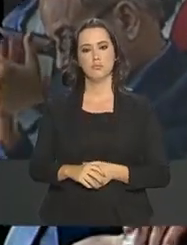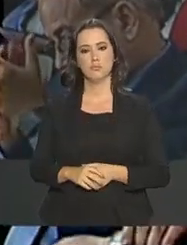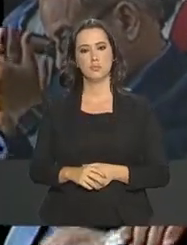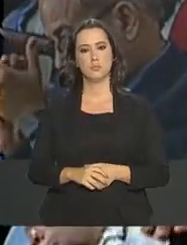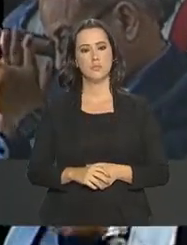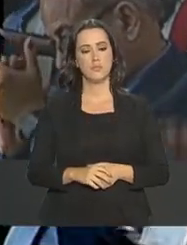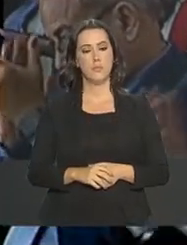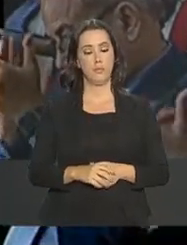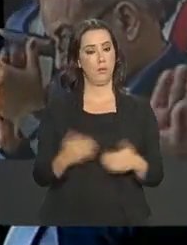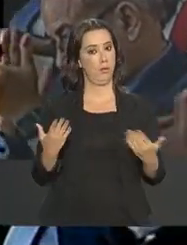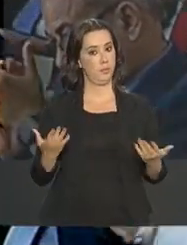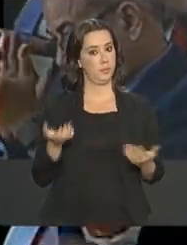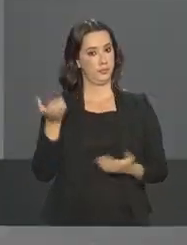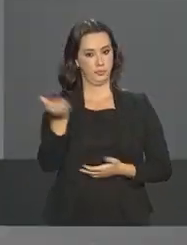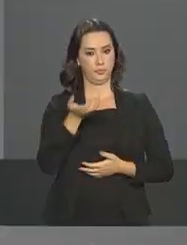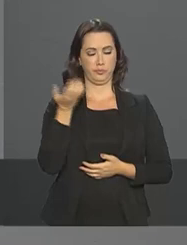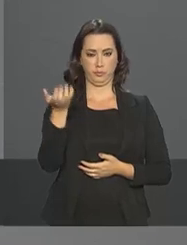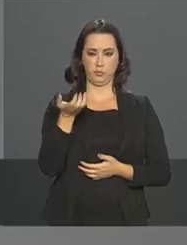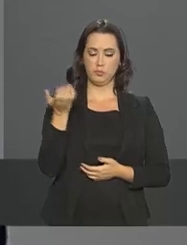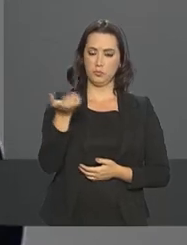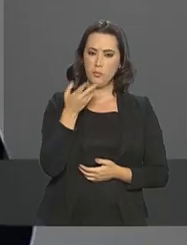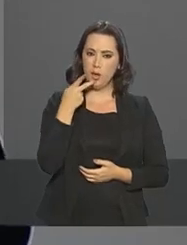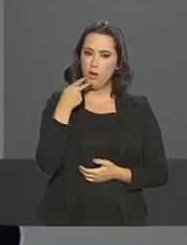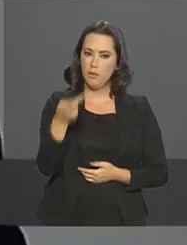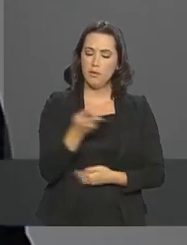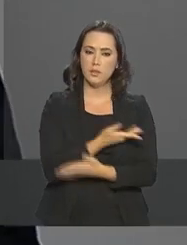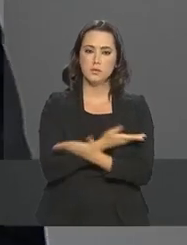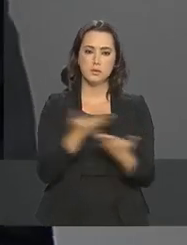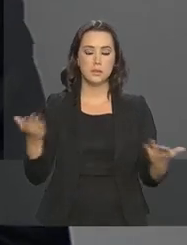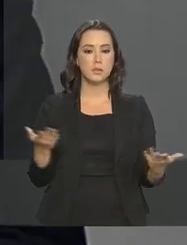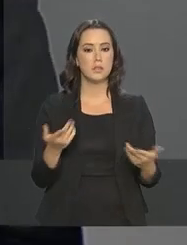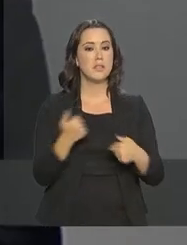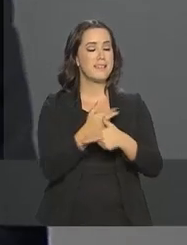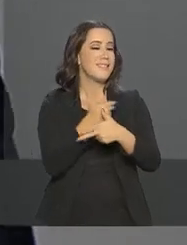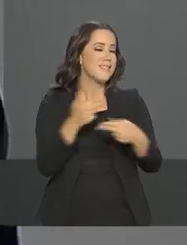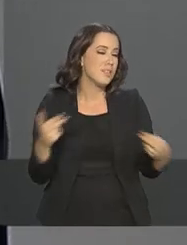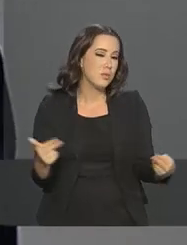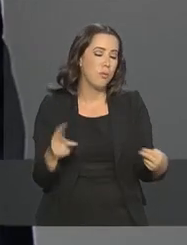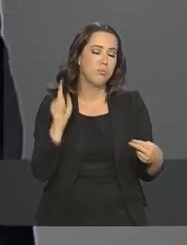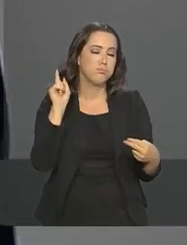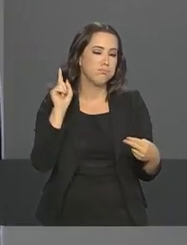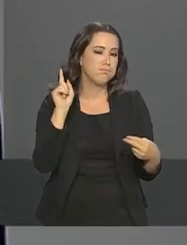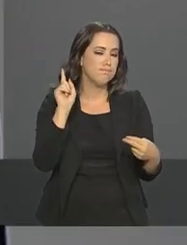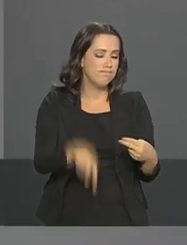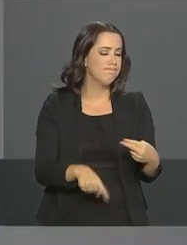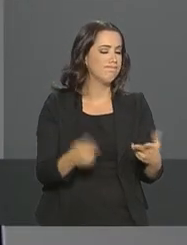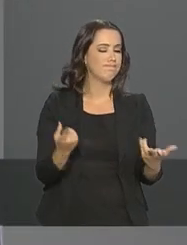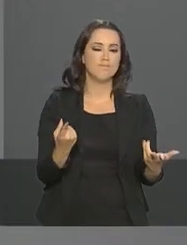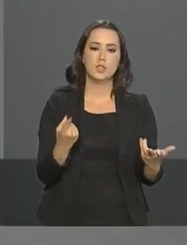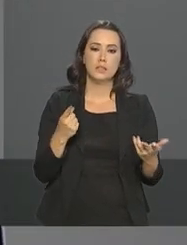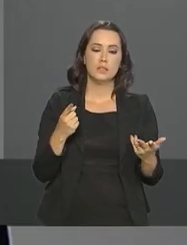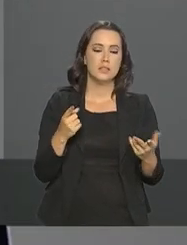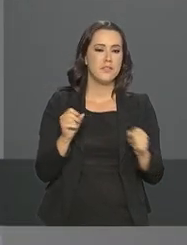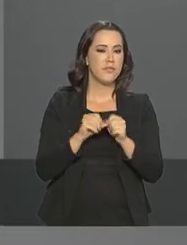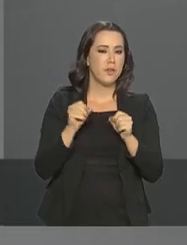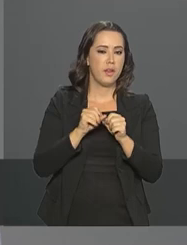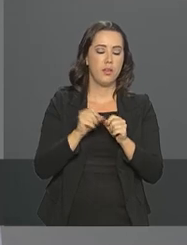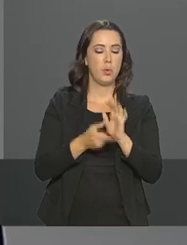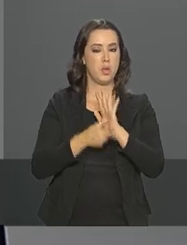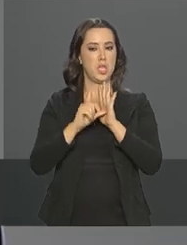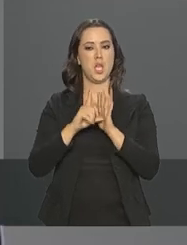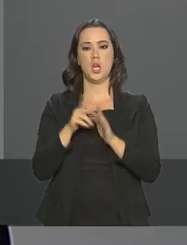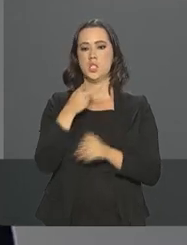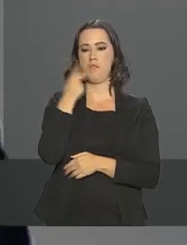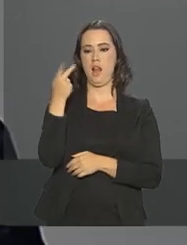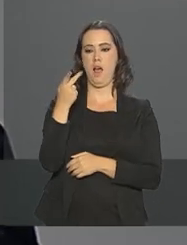então eu quero eu quero dizer que essa essa coisa foi feita de uma maneira interessante era chamada